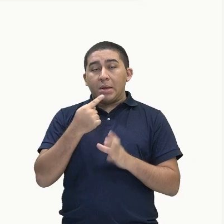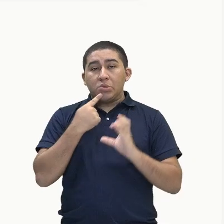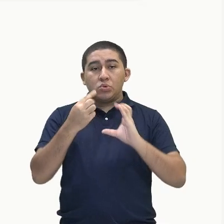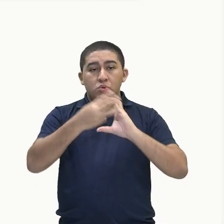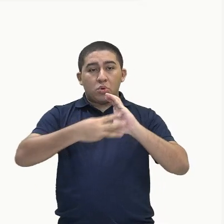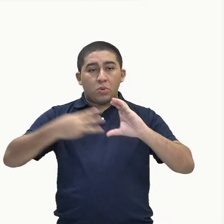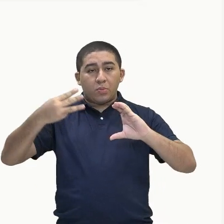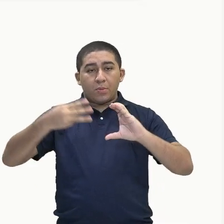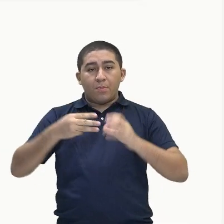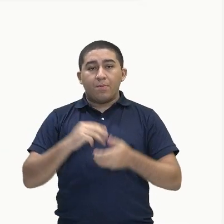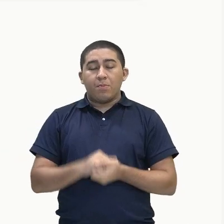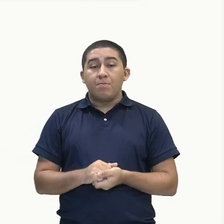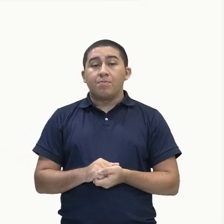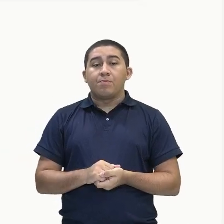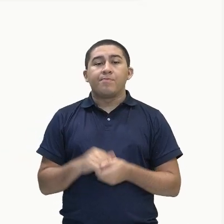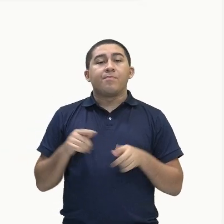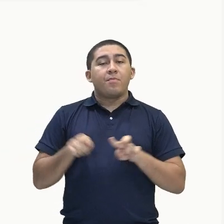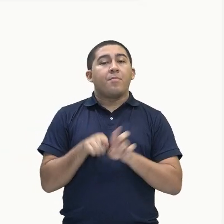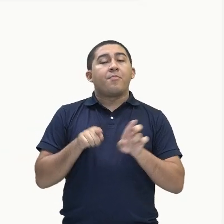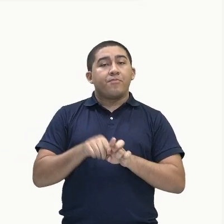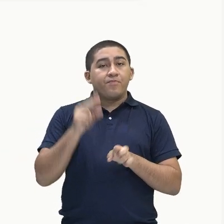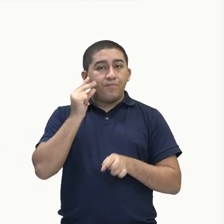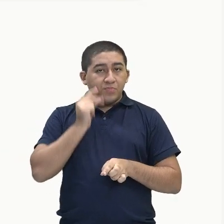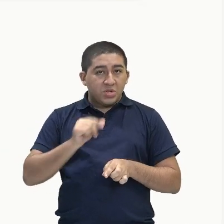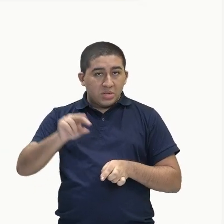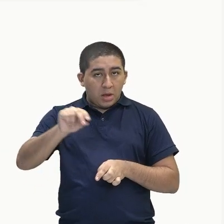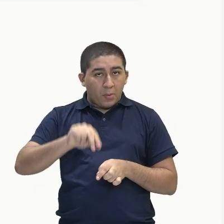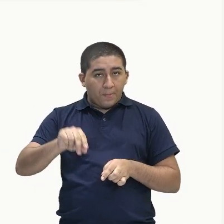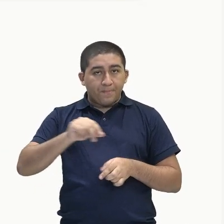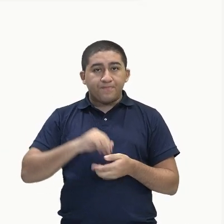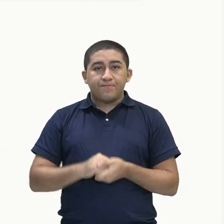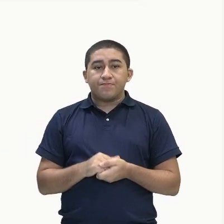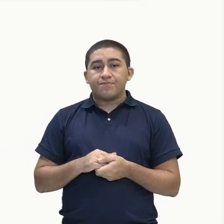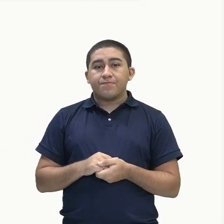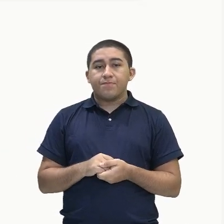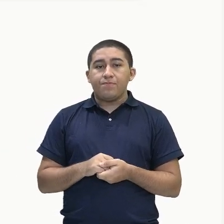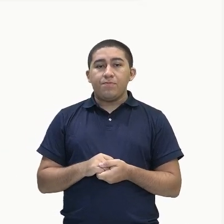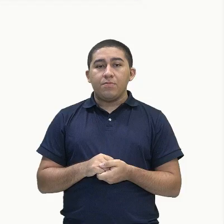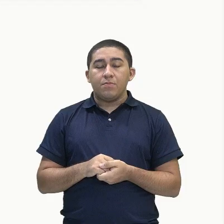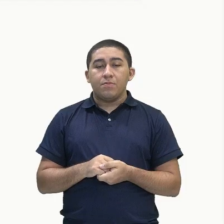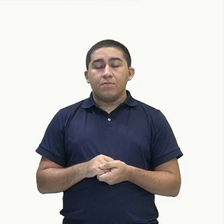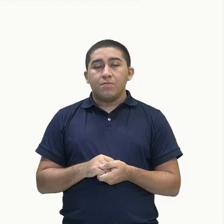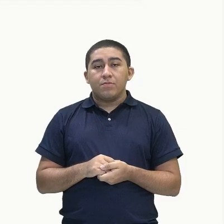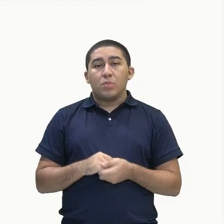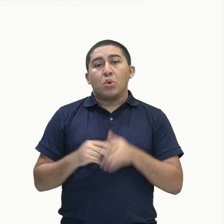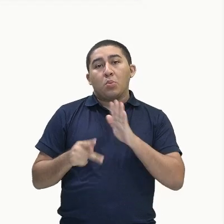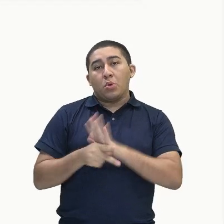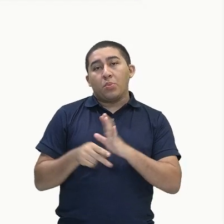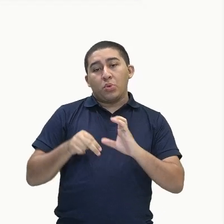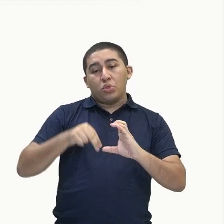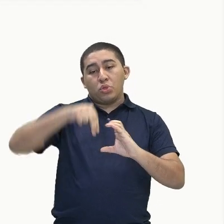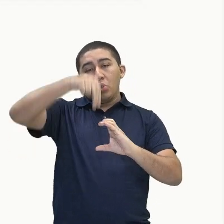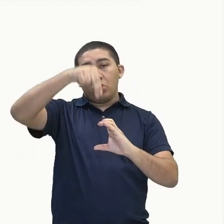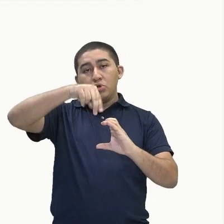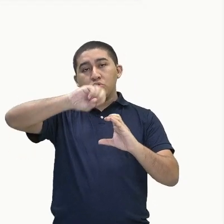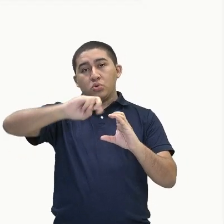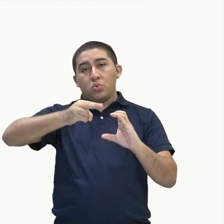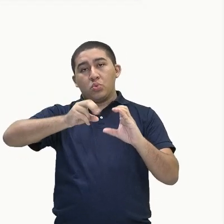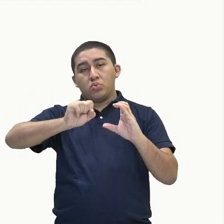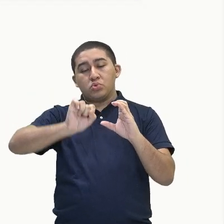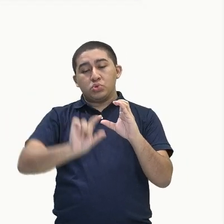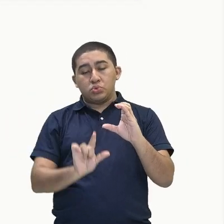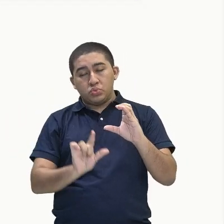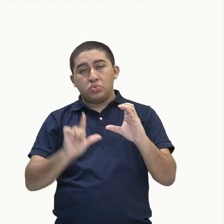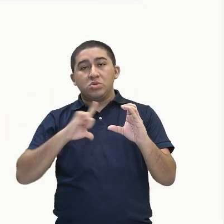certo? Também vão transportar o sal, pois esse sal nas regiões polares ou ali na região da Antártica, esse sal se concentra